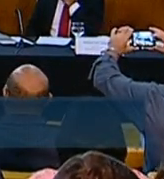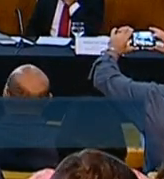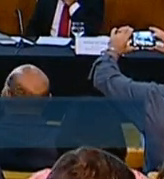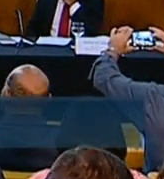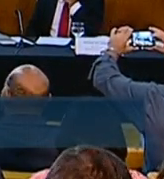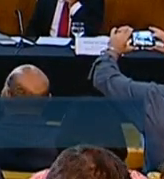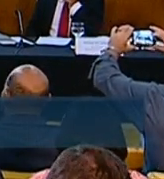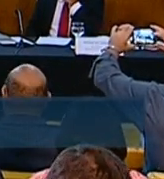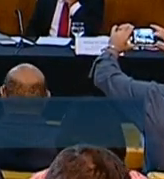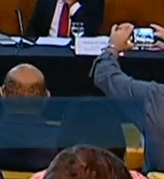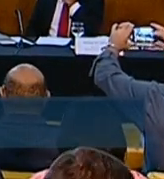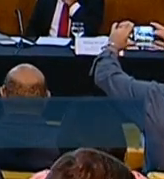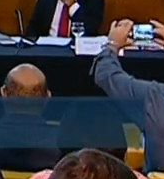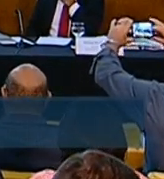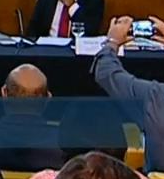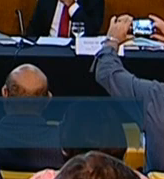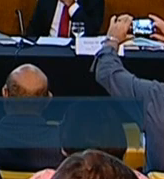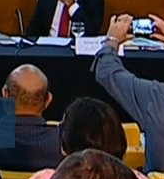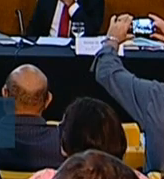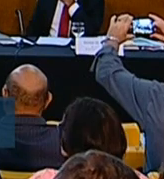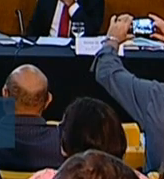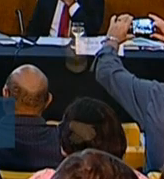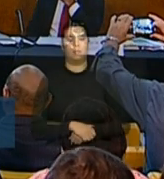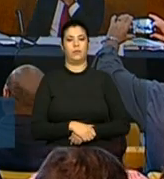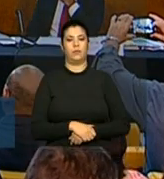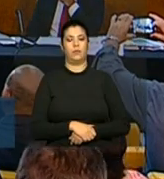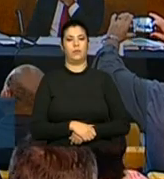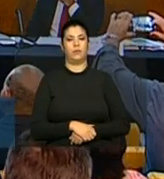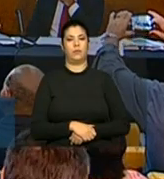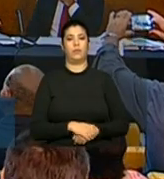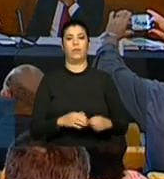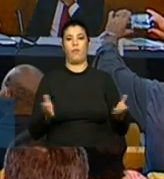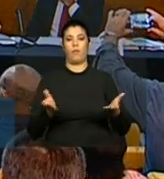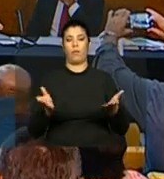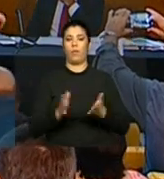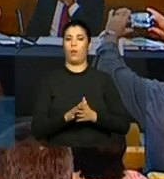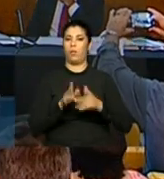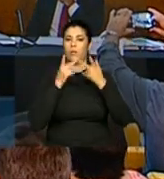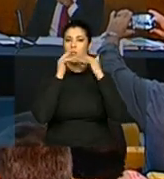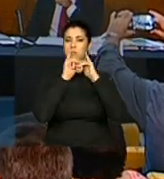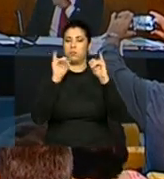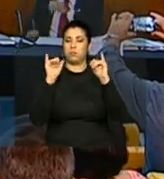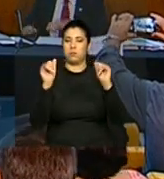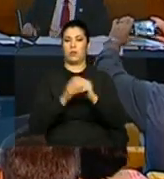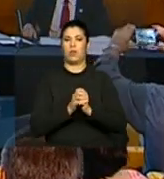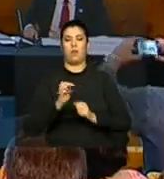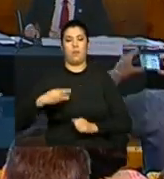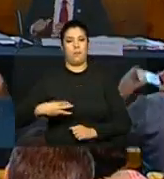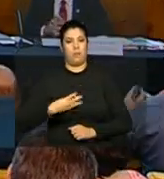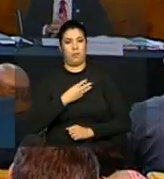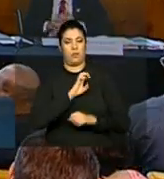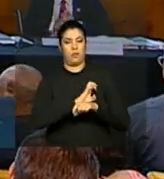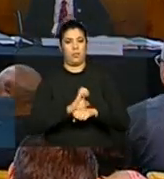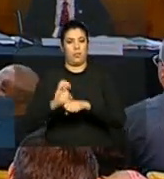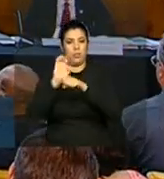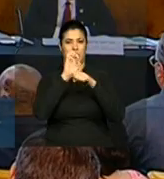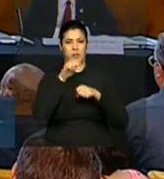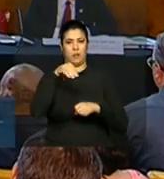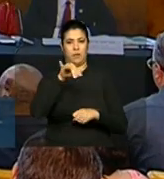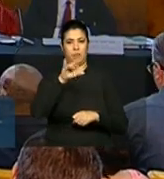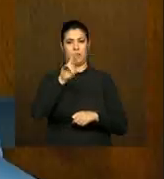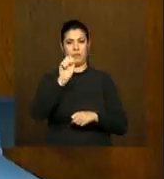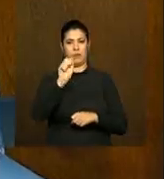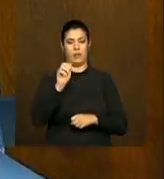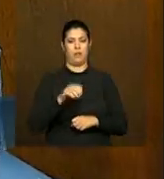Senhoras e senhores, então neste momento ouviremos as palavras de sua excelência o ministra de Estado do Planejamento, Orçamento e Gestão, Miriam Belquor.